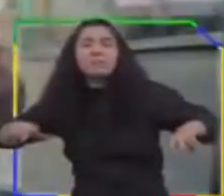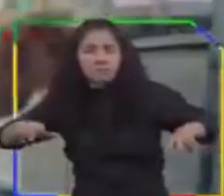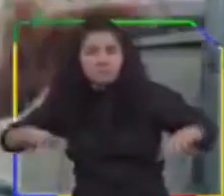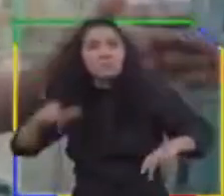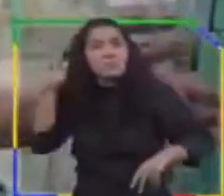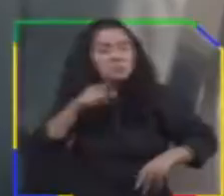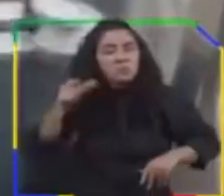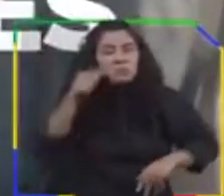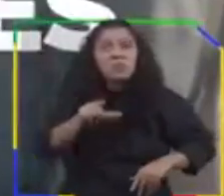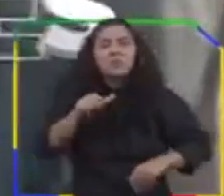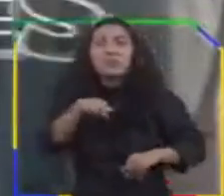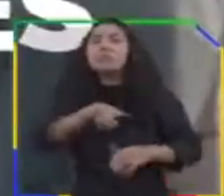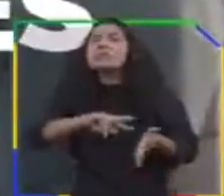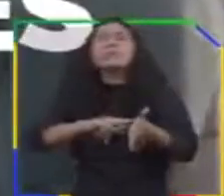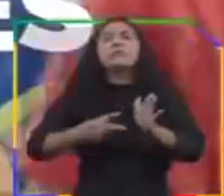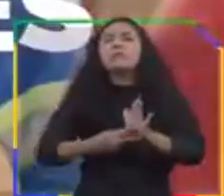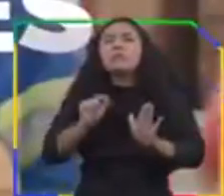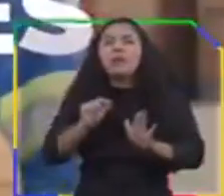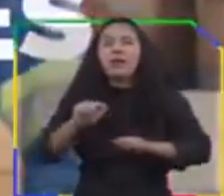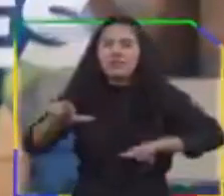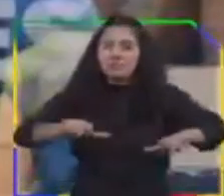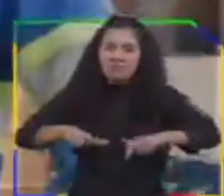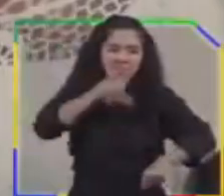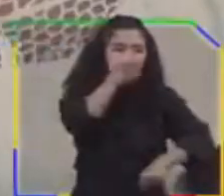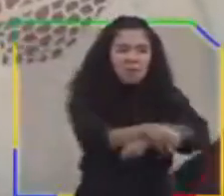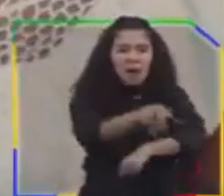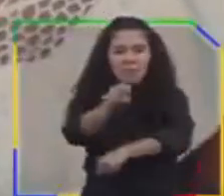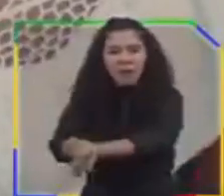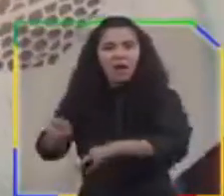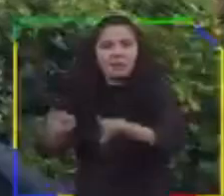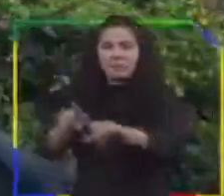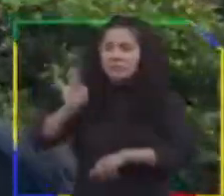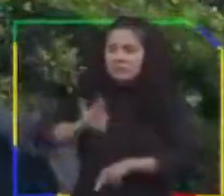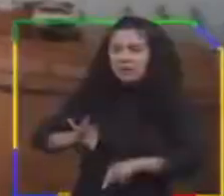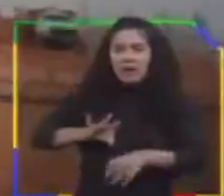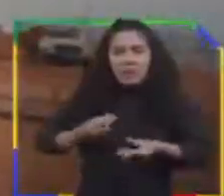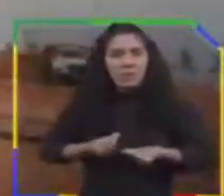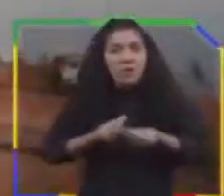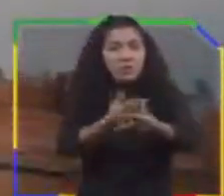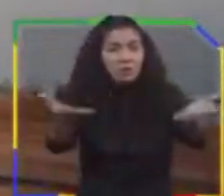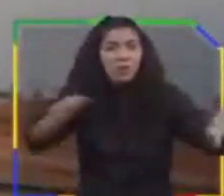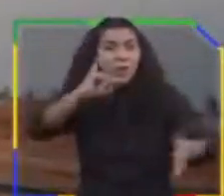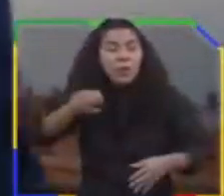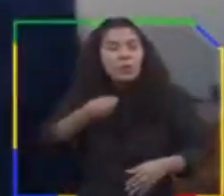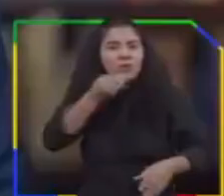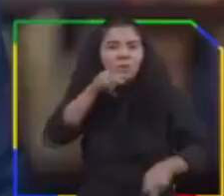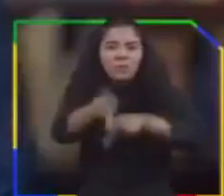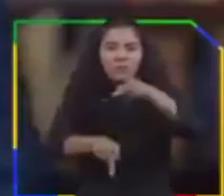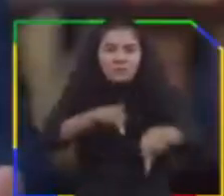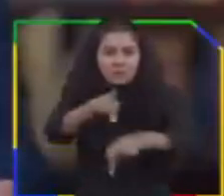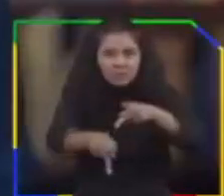e celulose, isso significa mais empregos, salários e oportunidade para o nosso